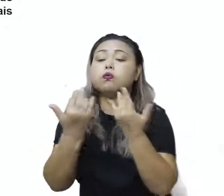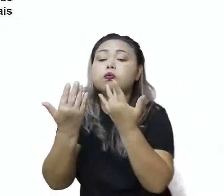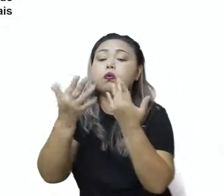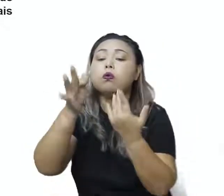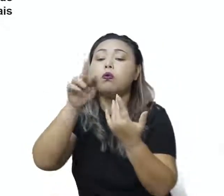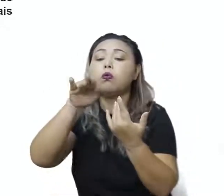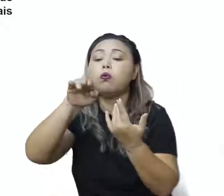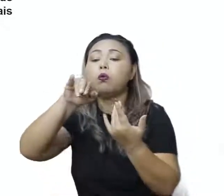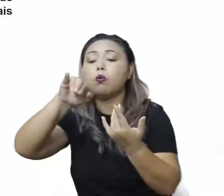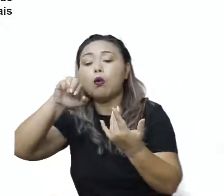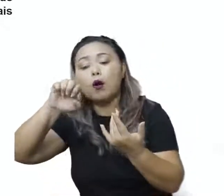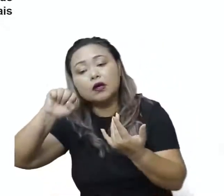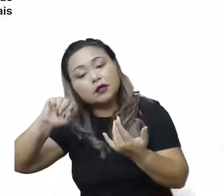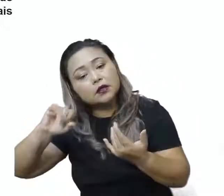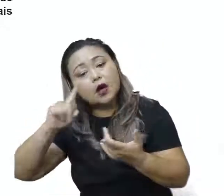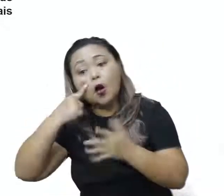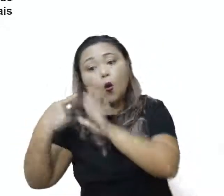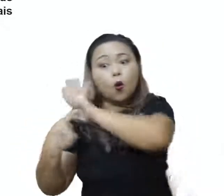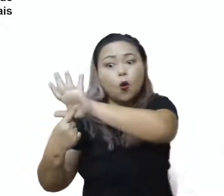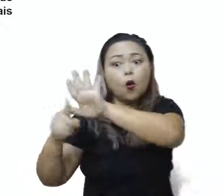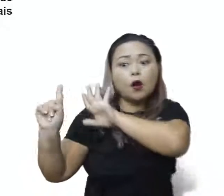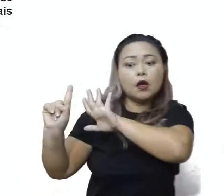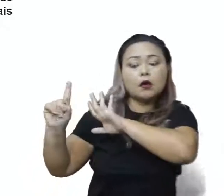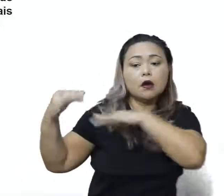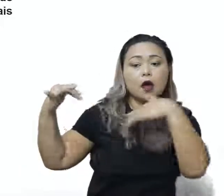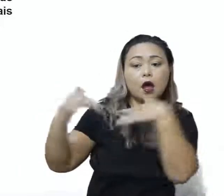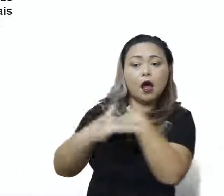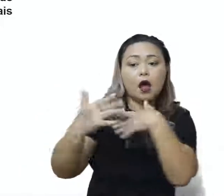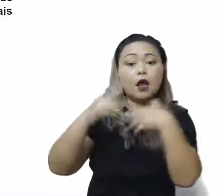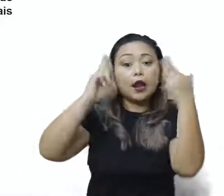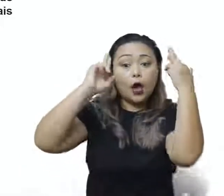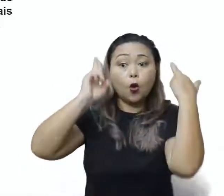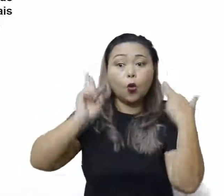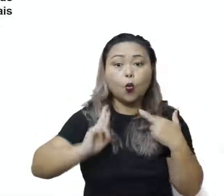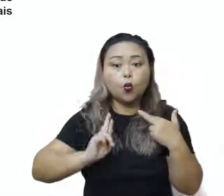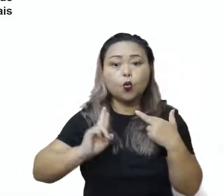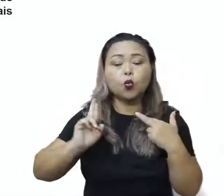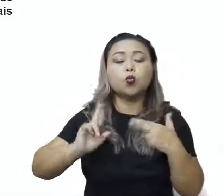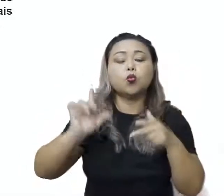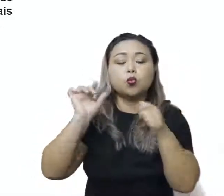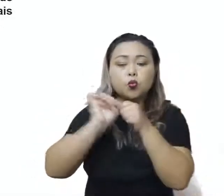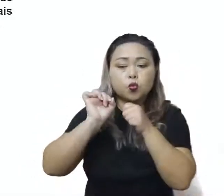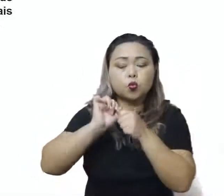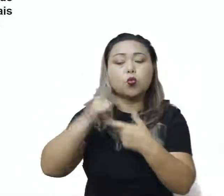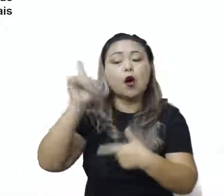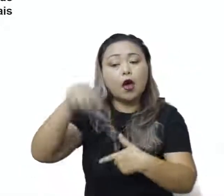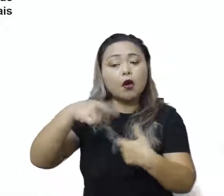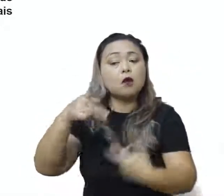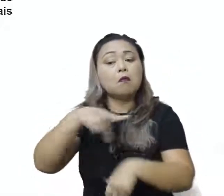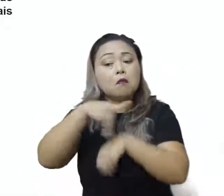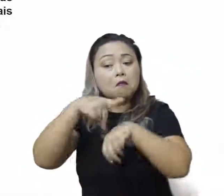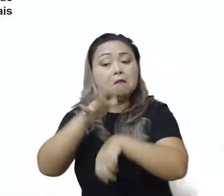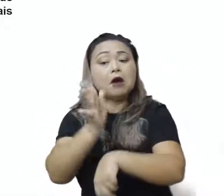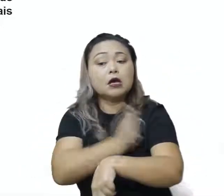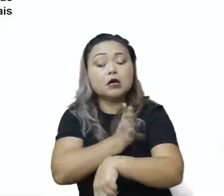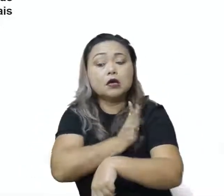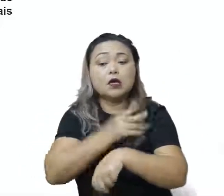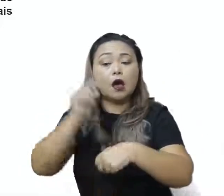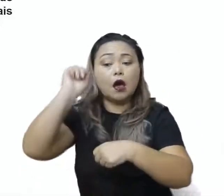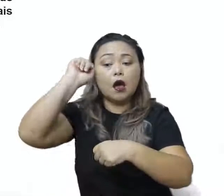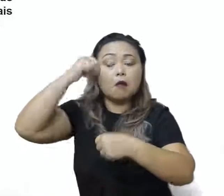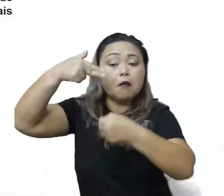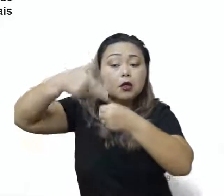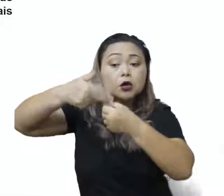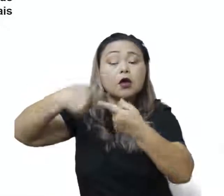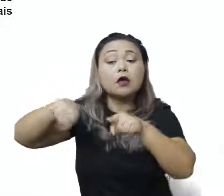Olha aí, mostrando uma cidade na Rússia. A Rússia é um país muito rico em petróleo e em gás